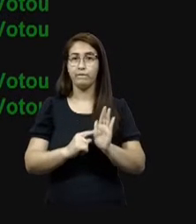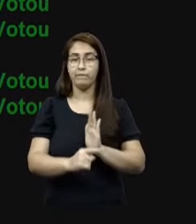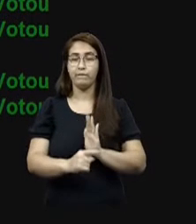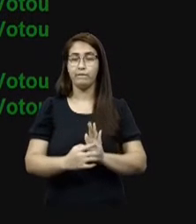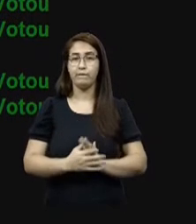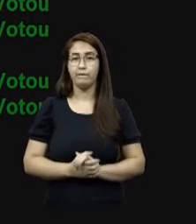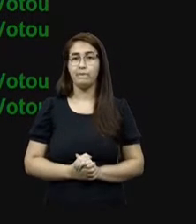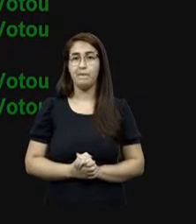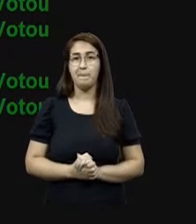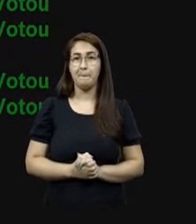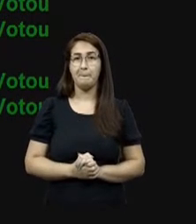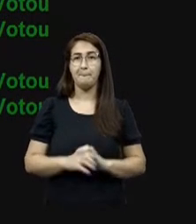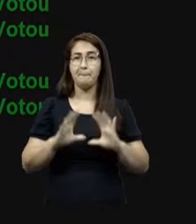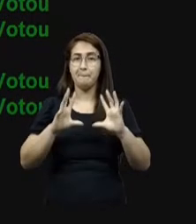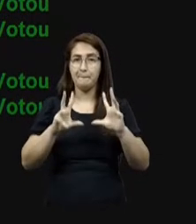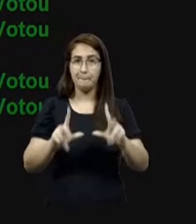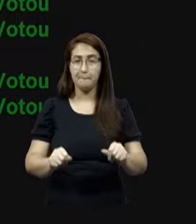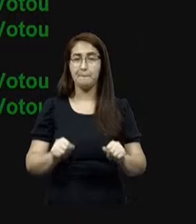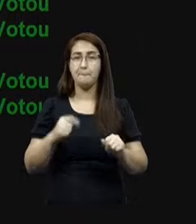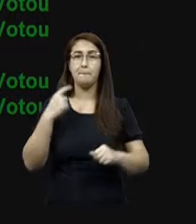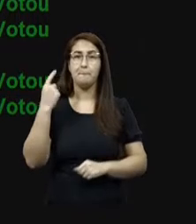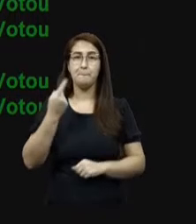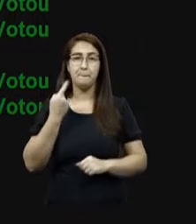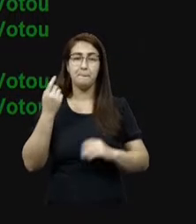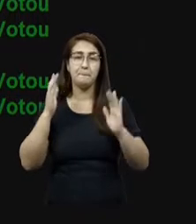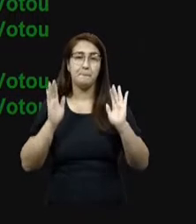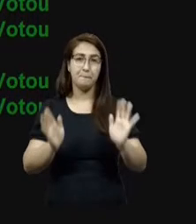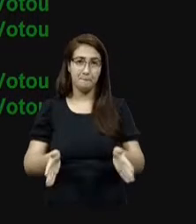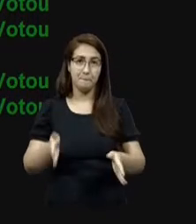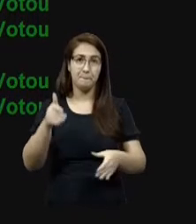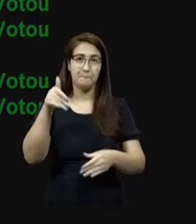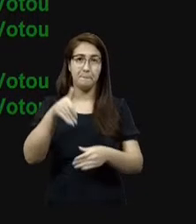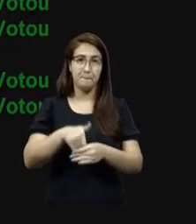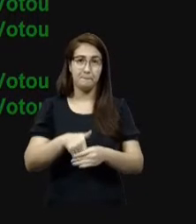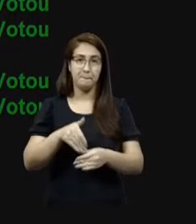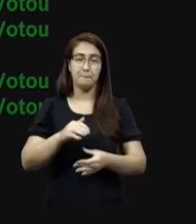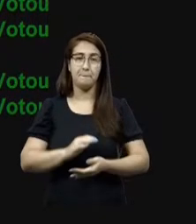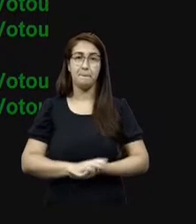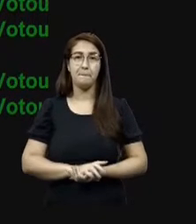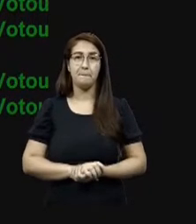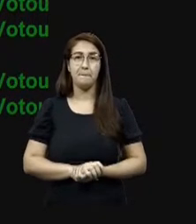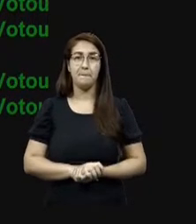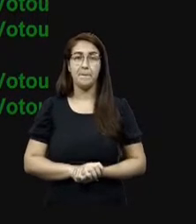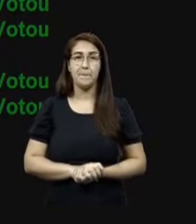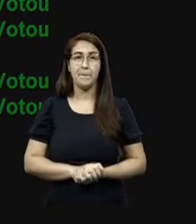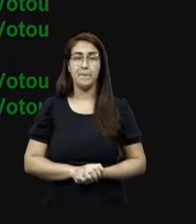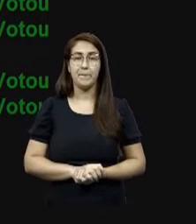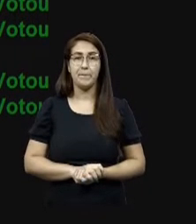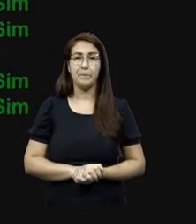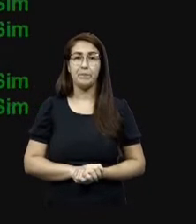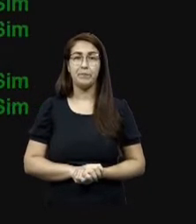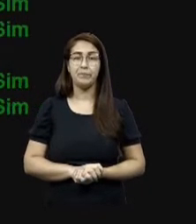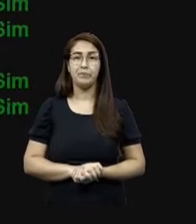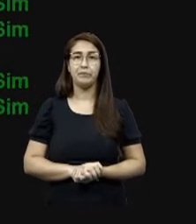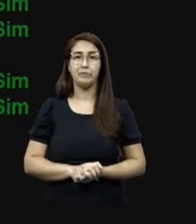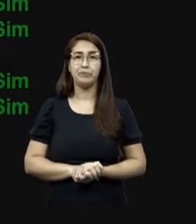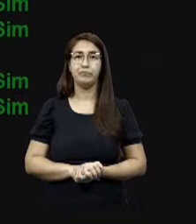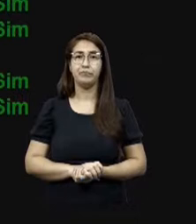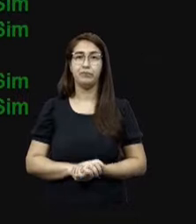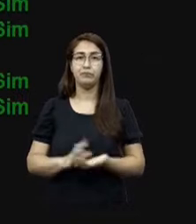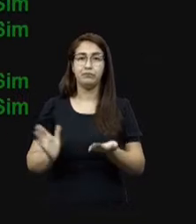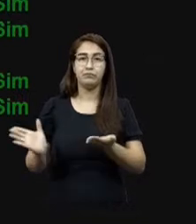Acho que todos os senhores deputados votaram. Vamos ver como é que é o placar do governo. Recolhemos o